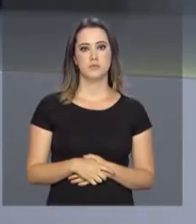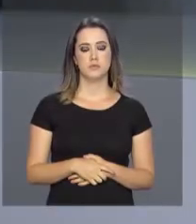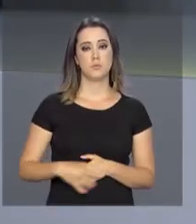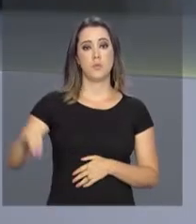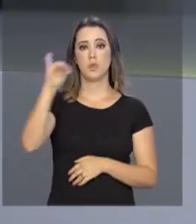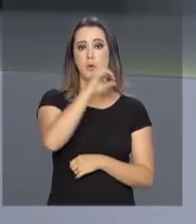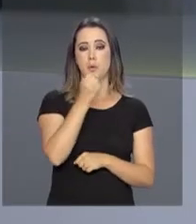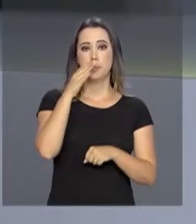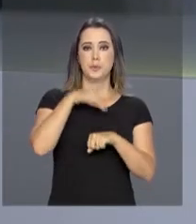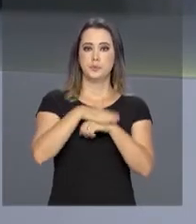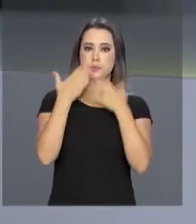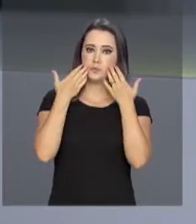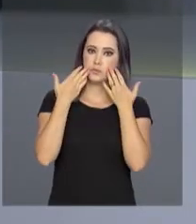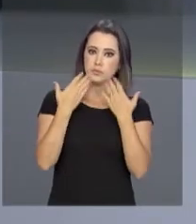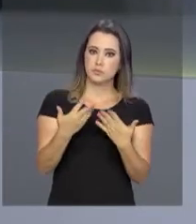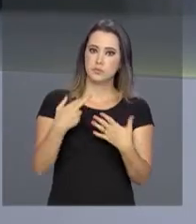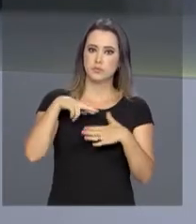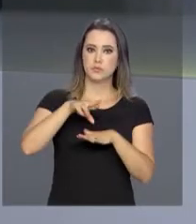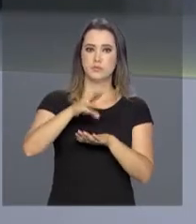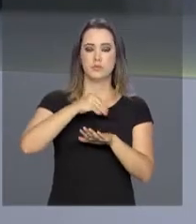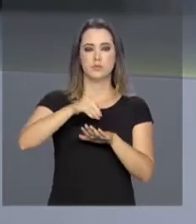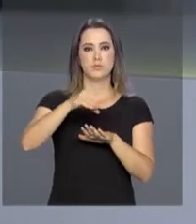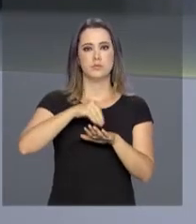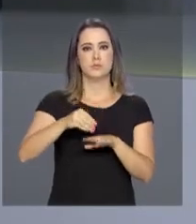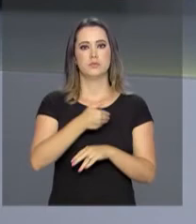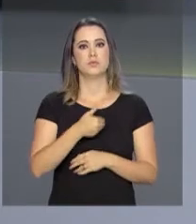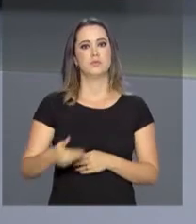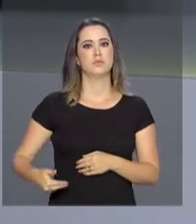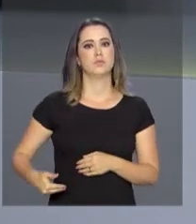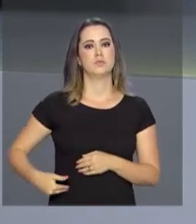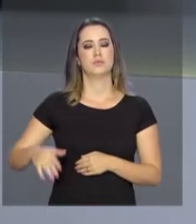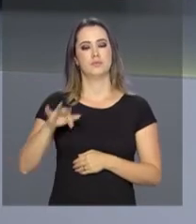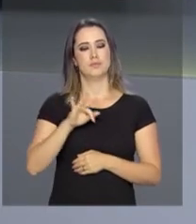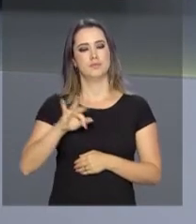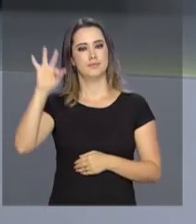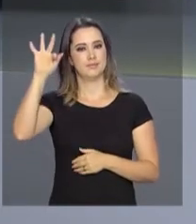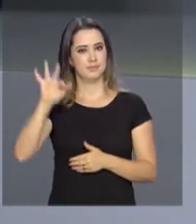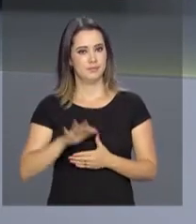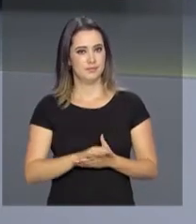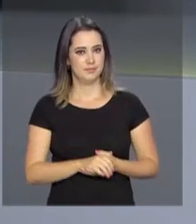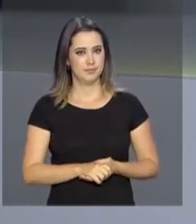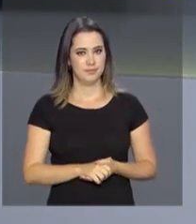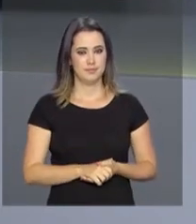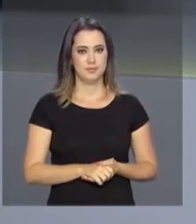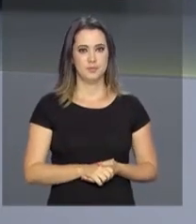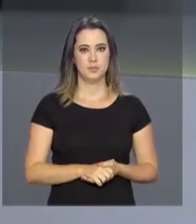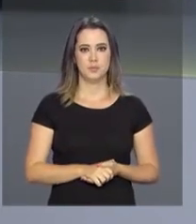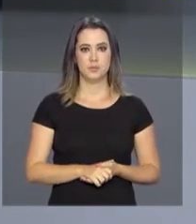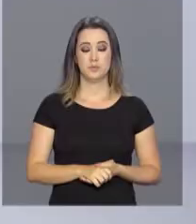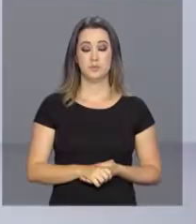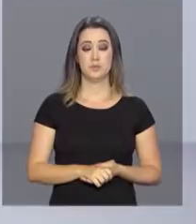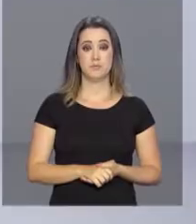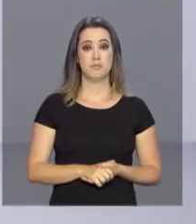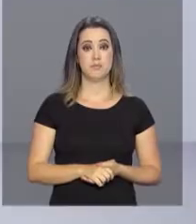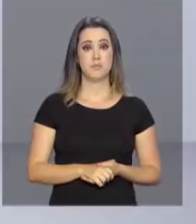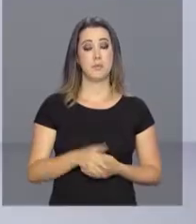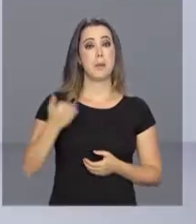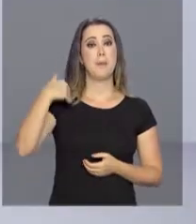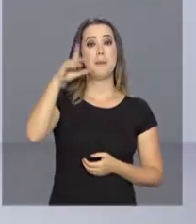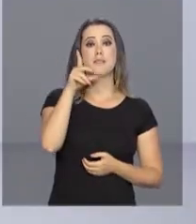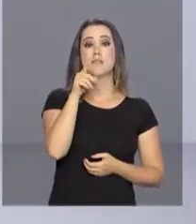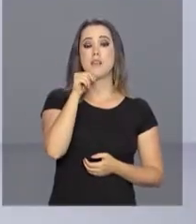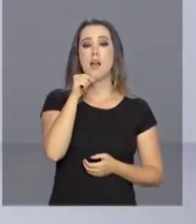Olá, boa noite. Estamos de volta com as notícias do governo federal em mais uma edição do Repórter NBR.